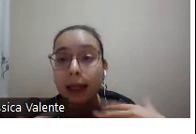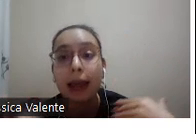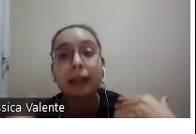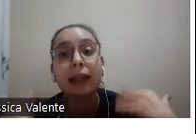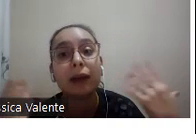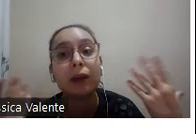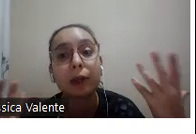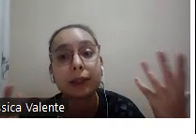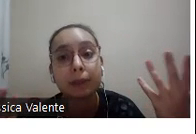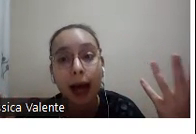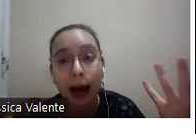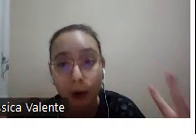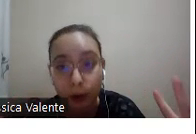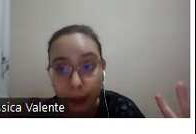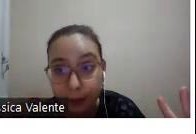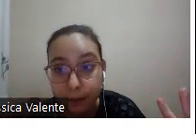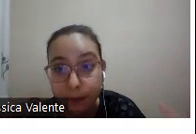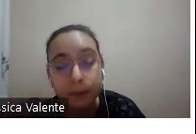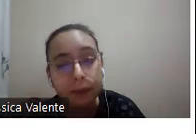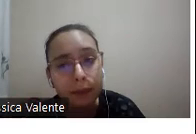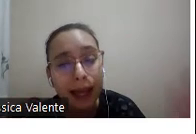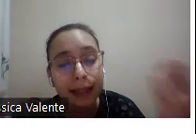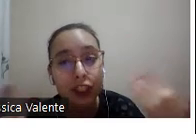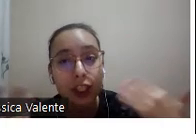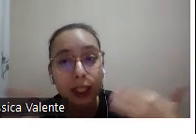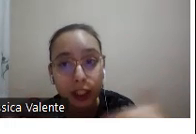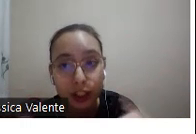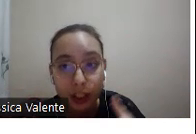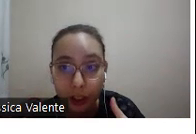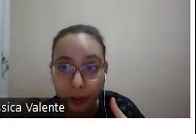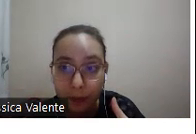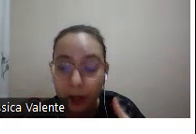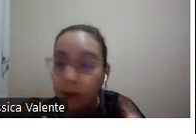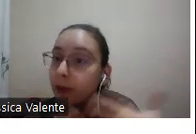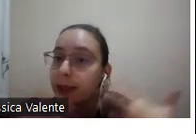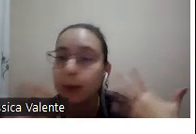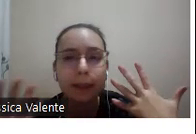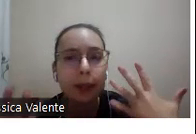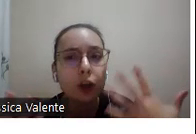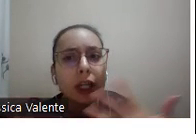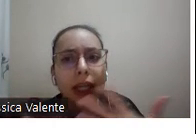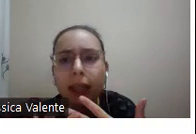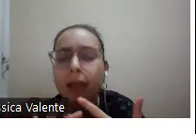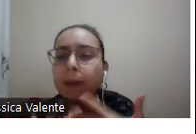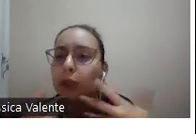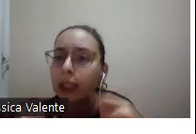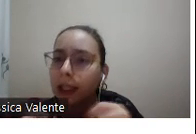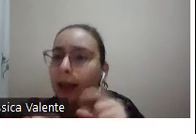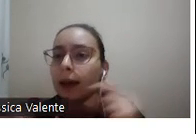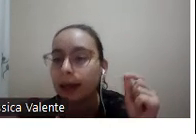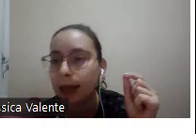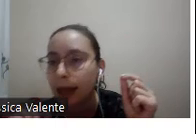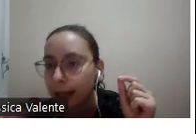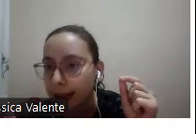isso, e aí tragam na próxima aula essas listas. Vamos fazer uma coisa bem colorida, bem